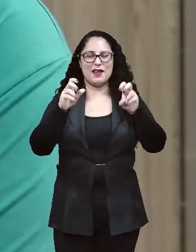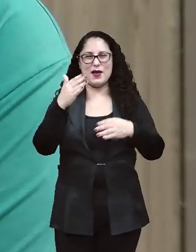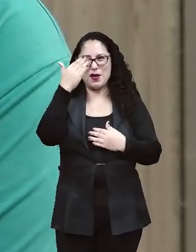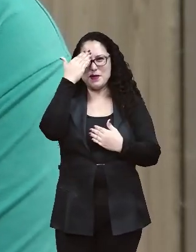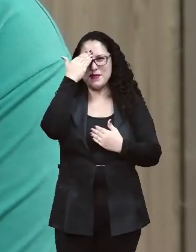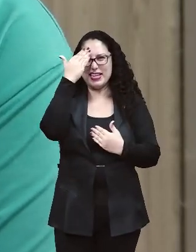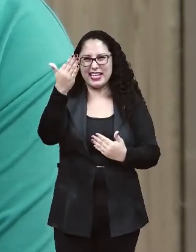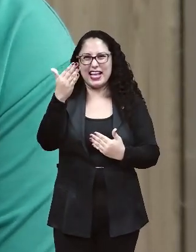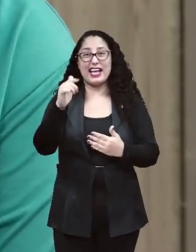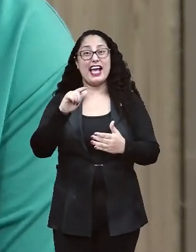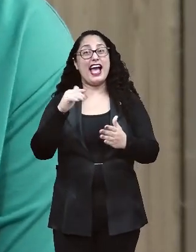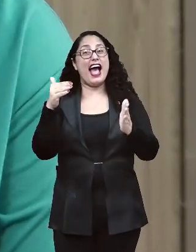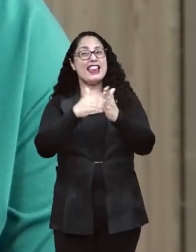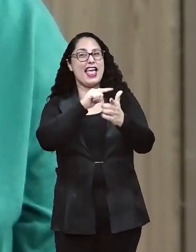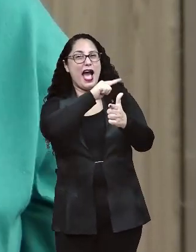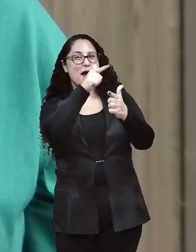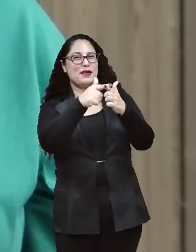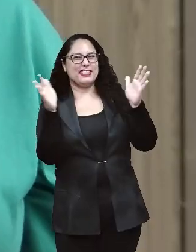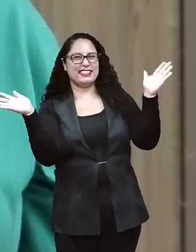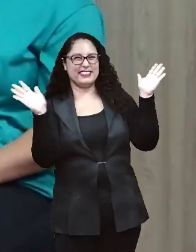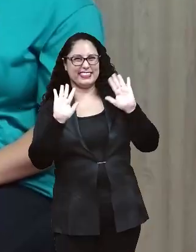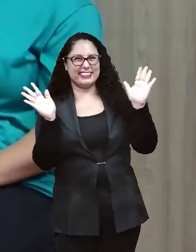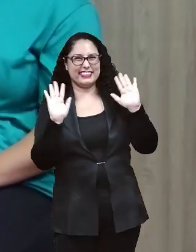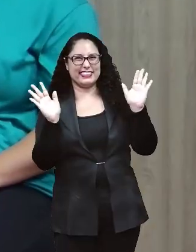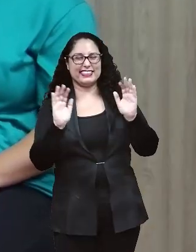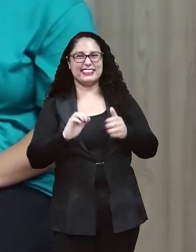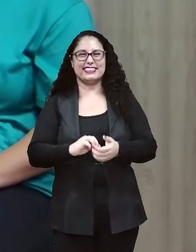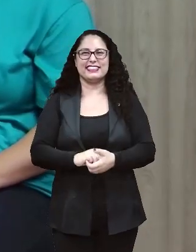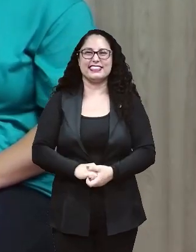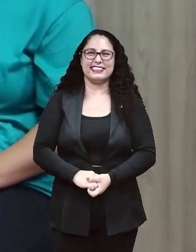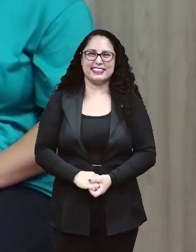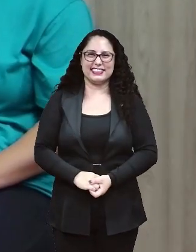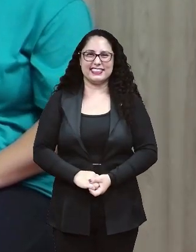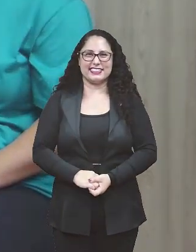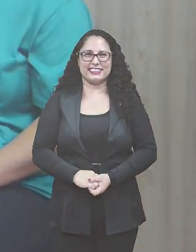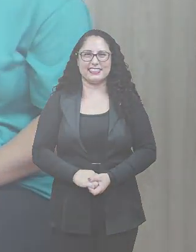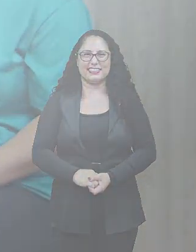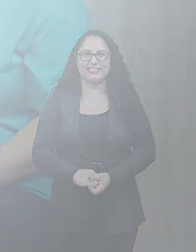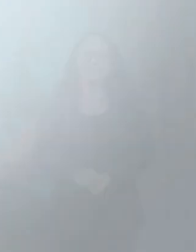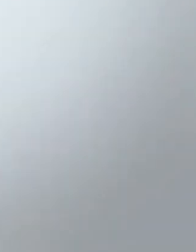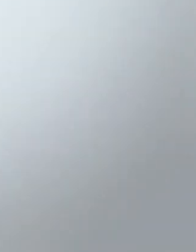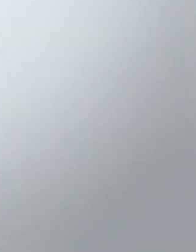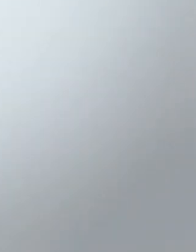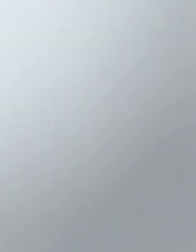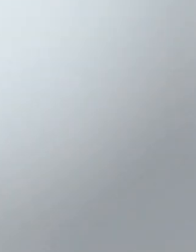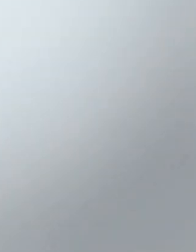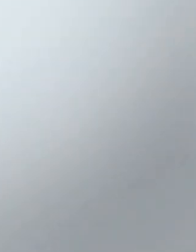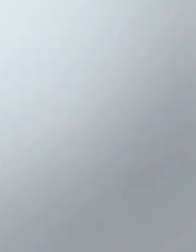Obrigada e até a próxima. Obrigada. Obrigado.